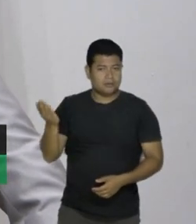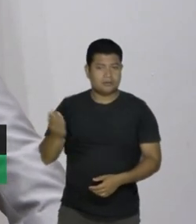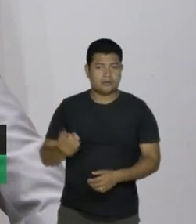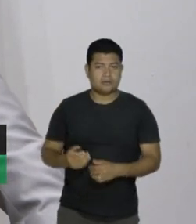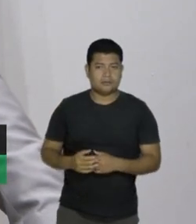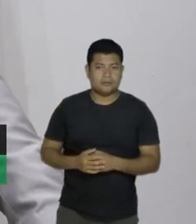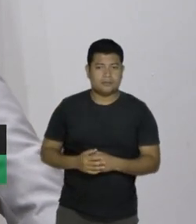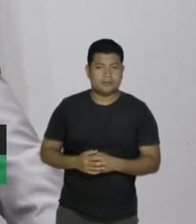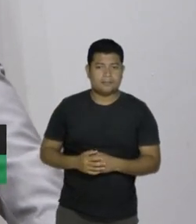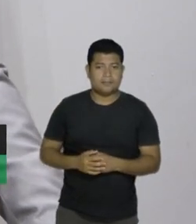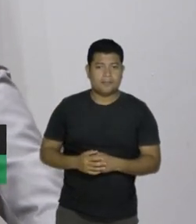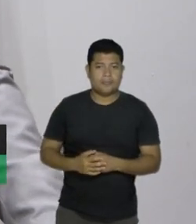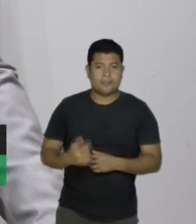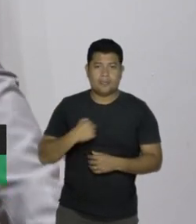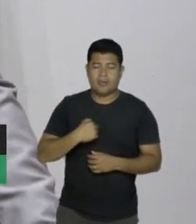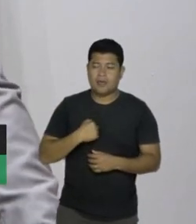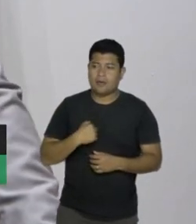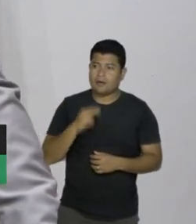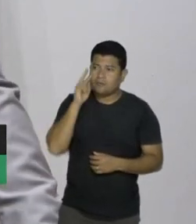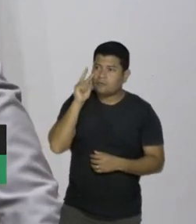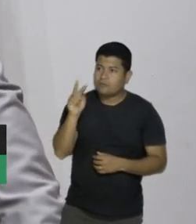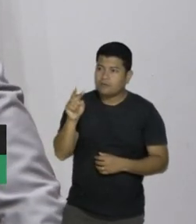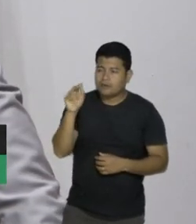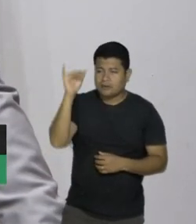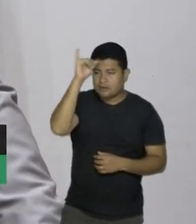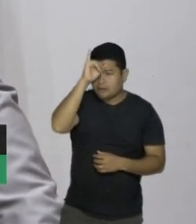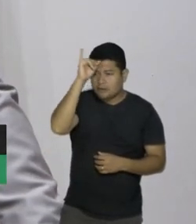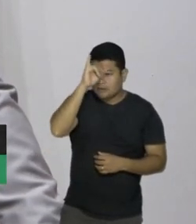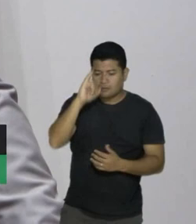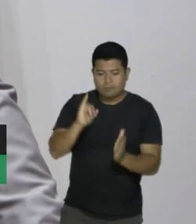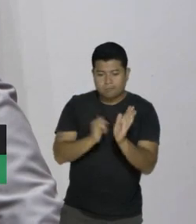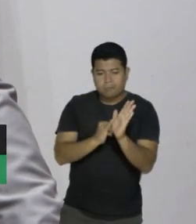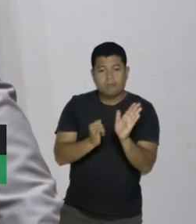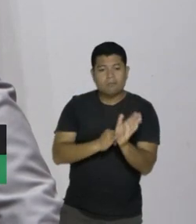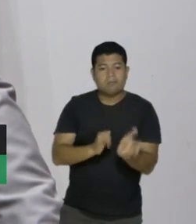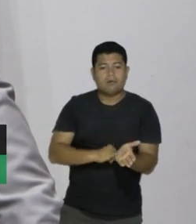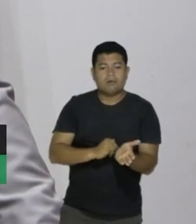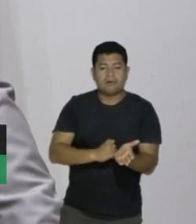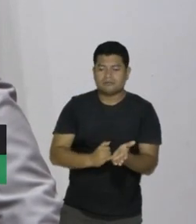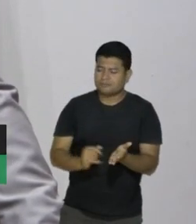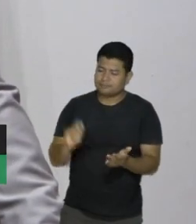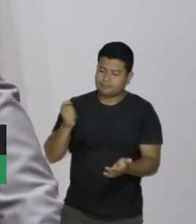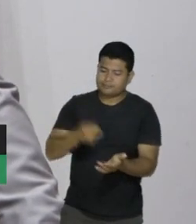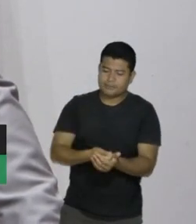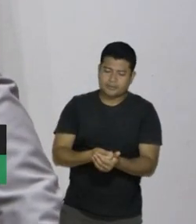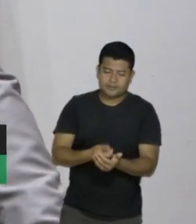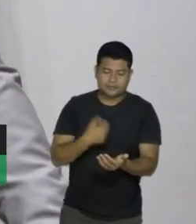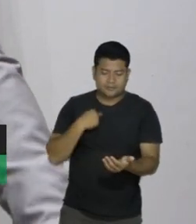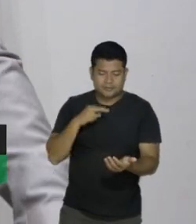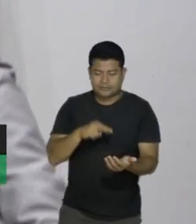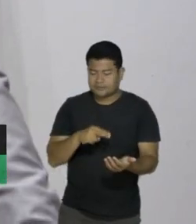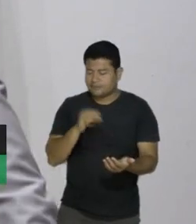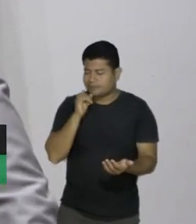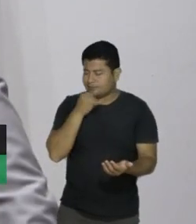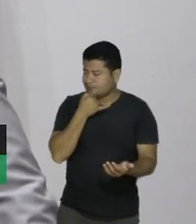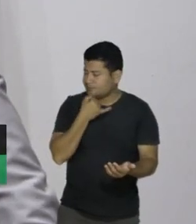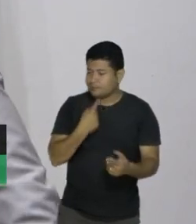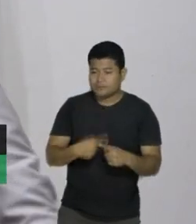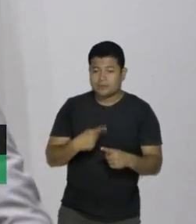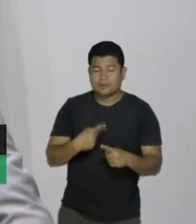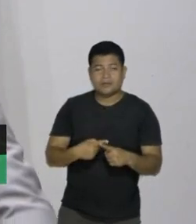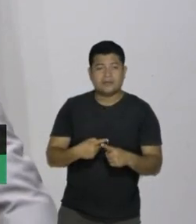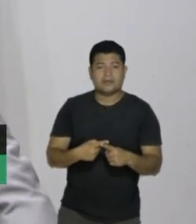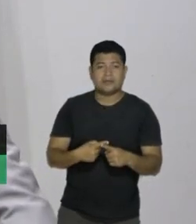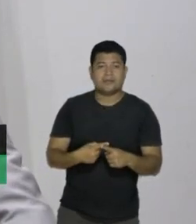eu me sinto um imbecil quando eu pago imposto me dá uma tristeza tão grande saber que eu tô pagando imposto